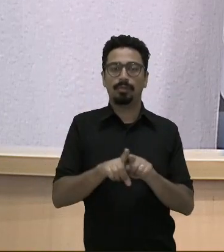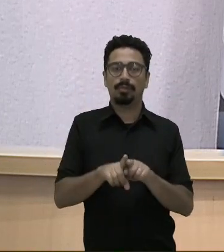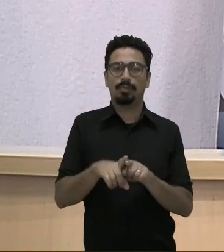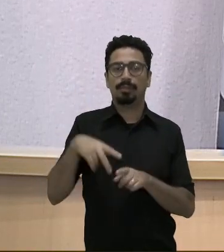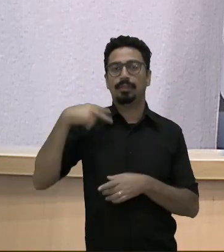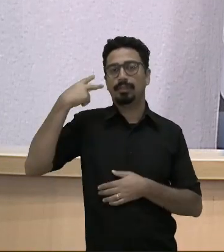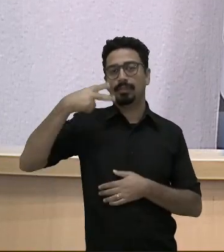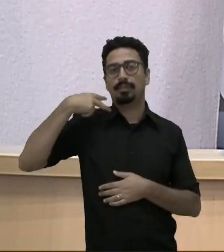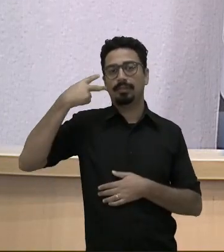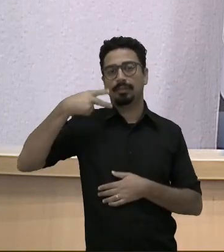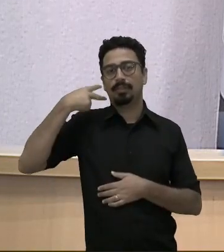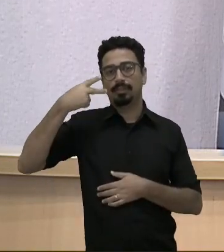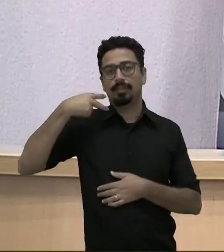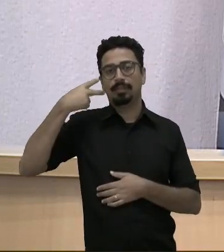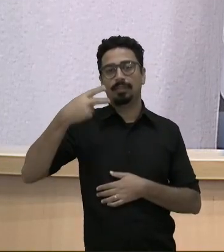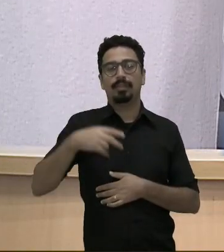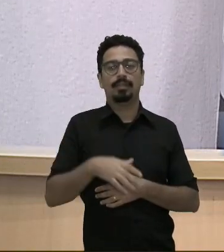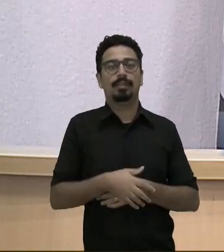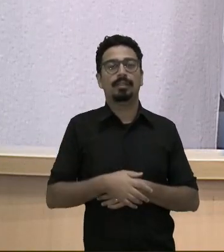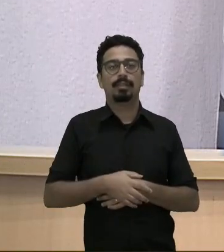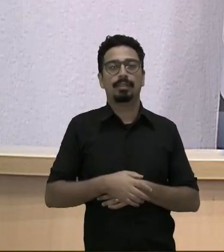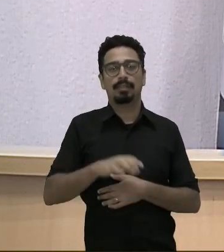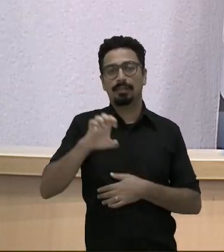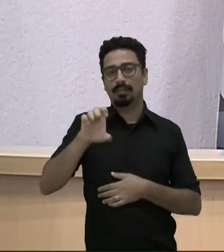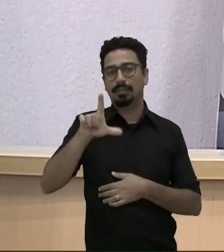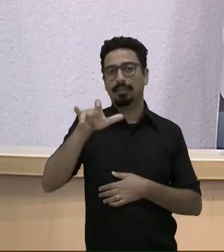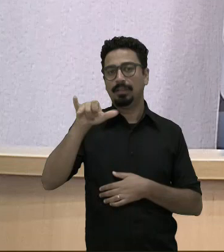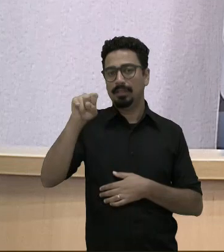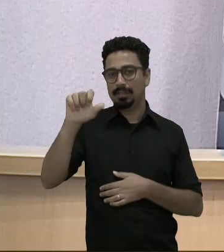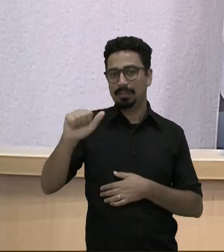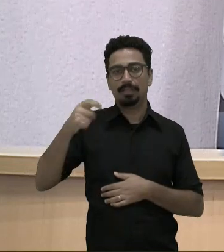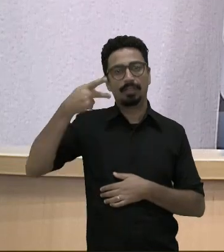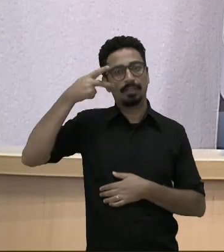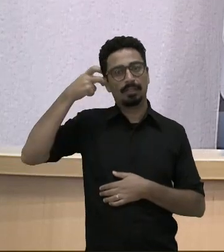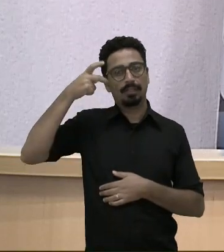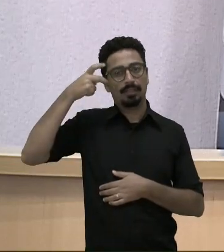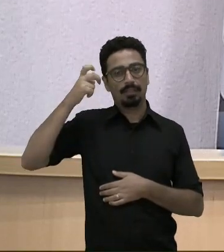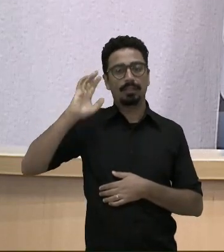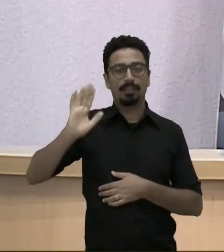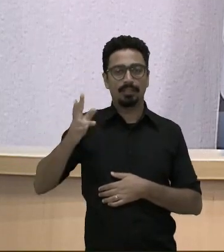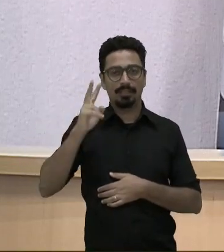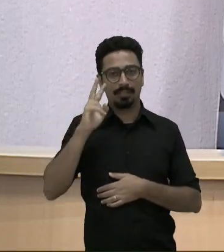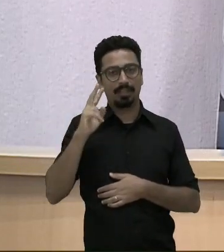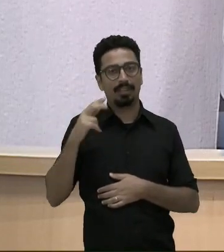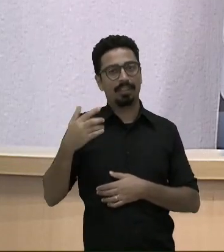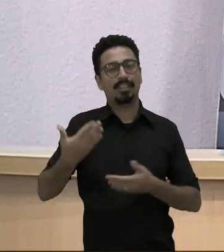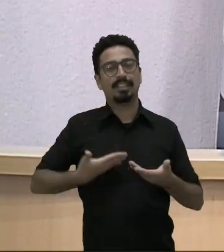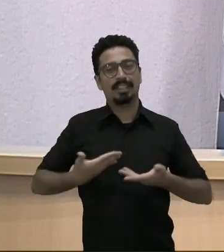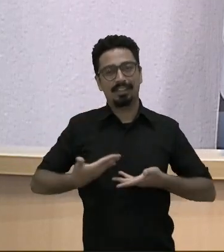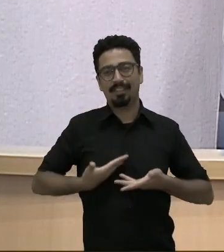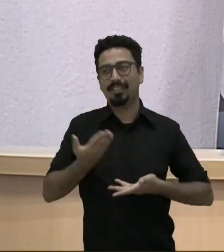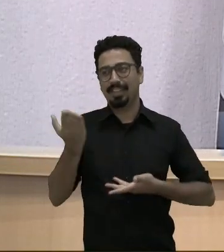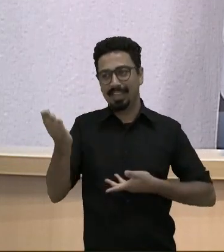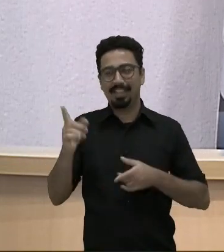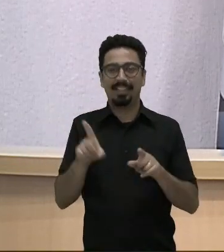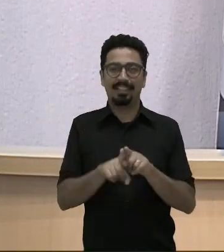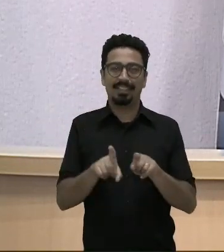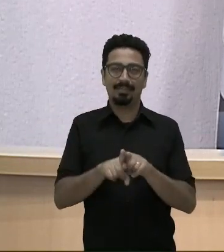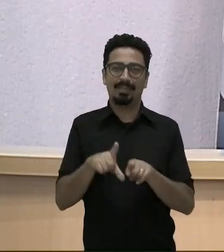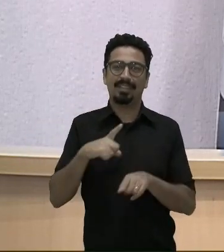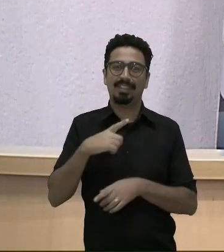vereadora, tá? A Elisa, que ela já teve o prazer de ver eu servir ela. O